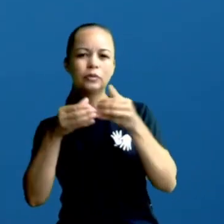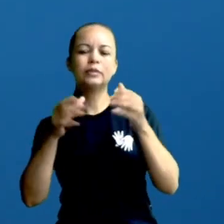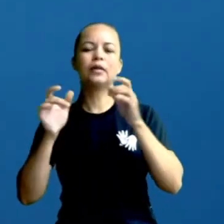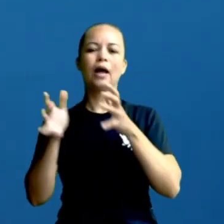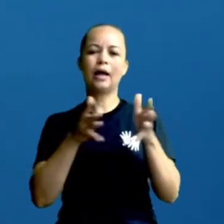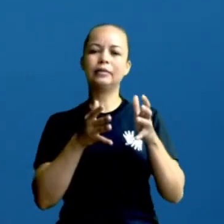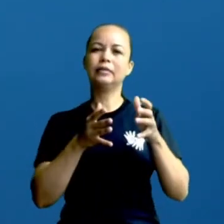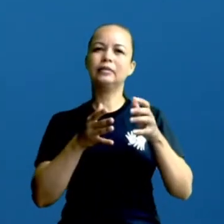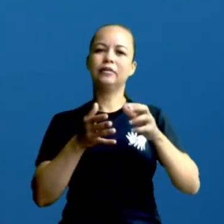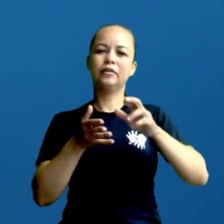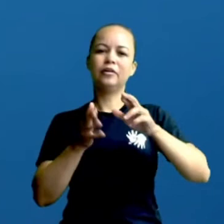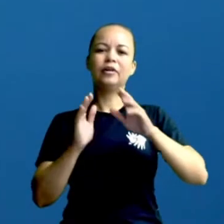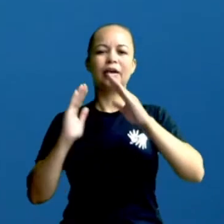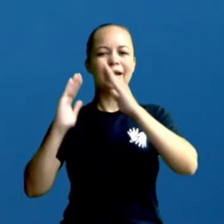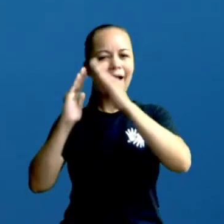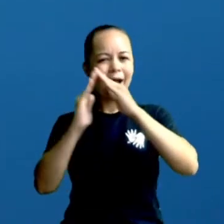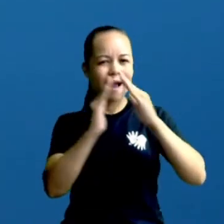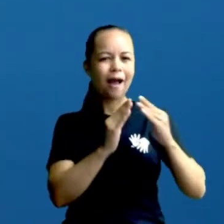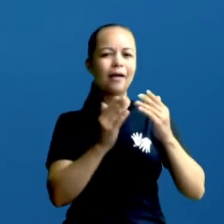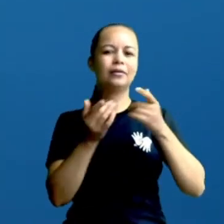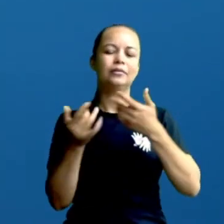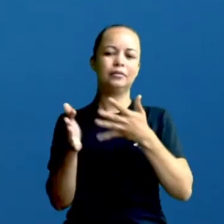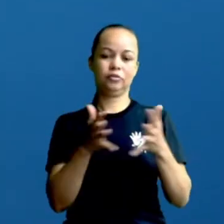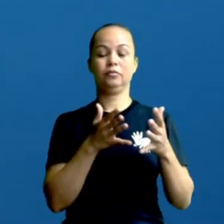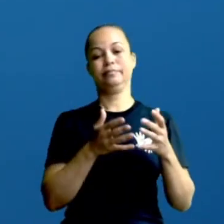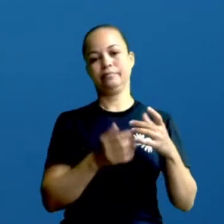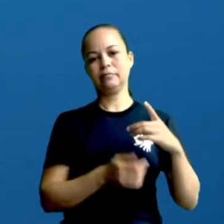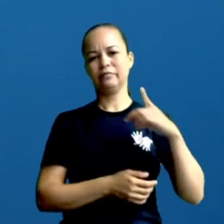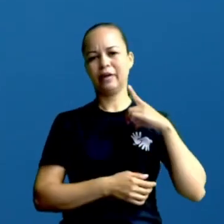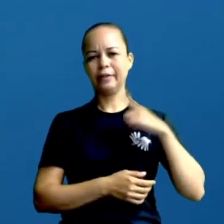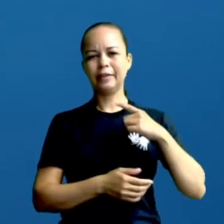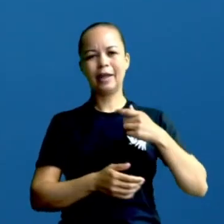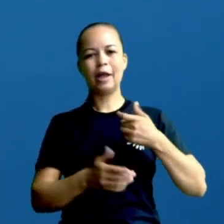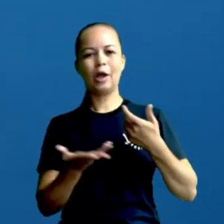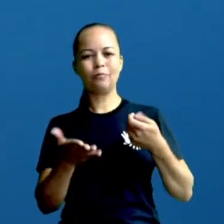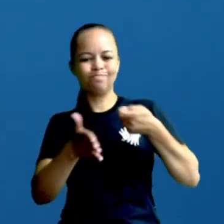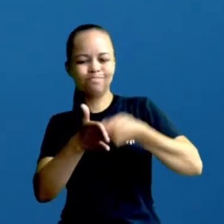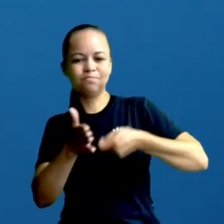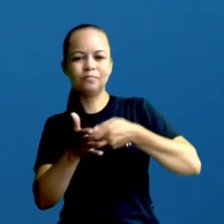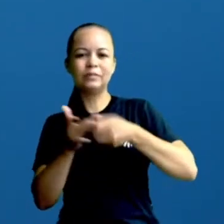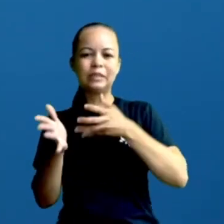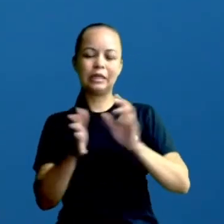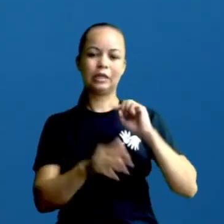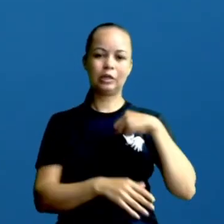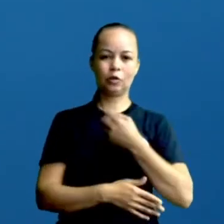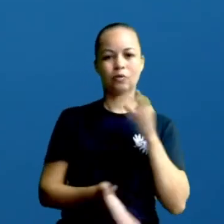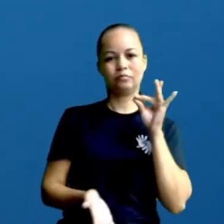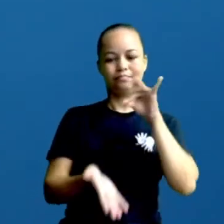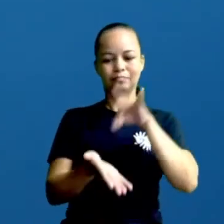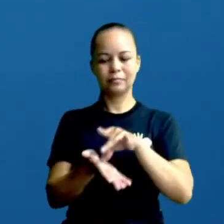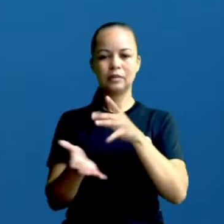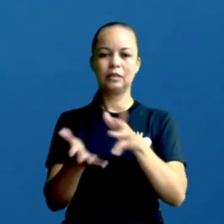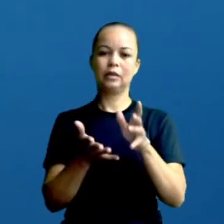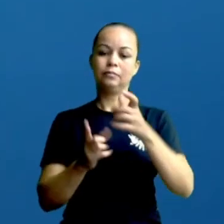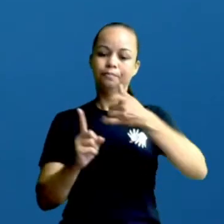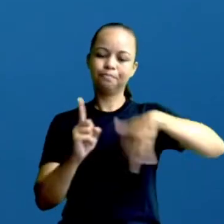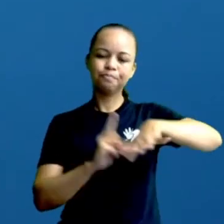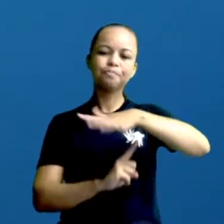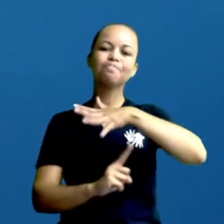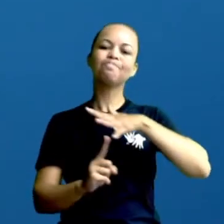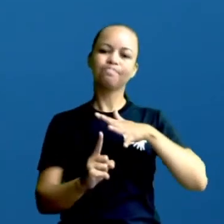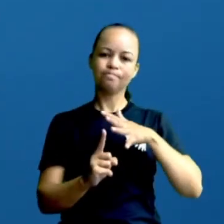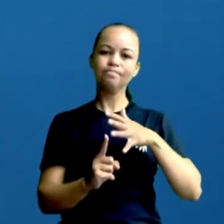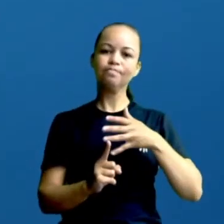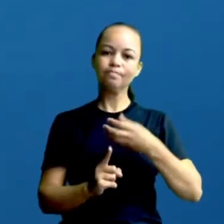mais moradias. E isso vai ter uma interferência na nossa realidade, no nosso meio ambiente. E o